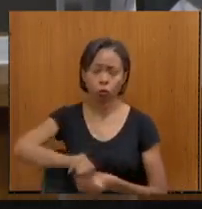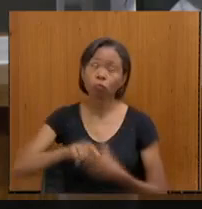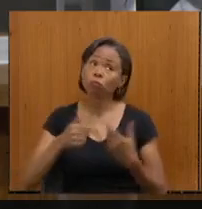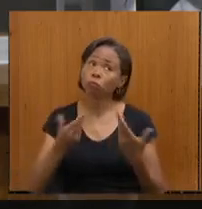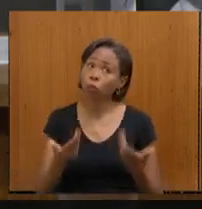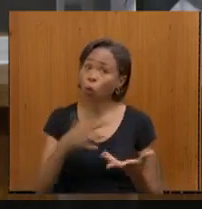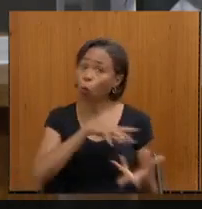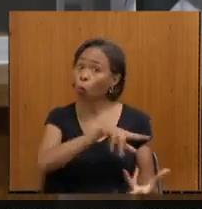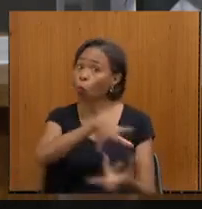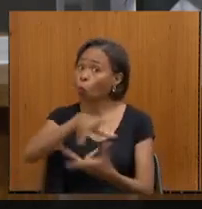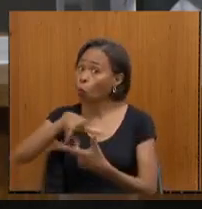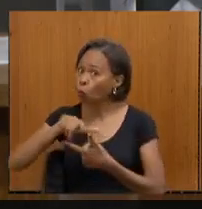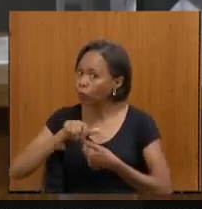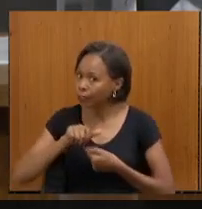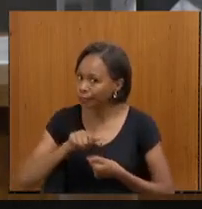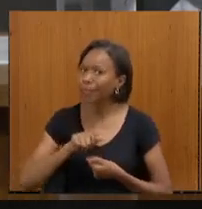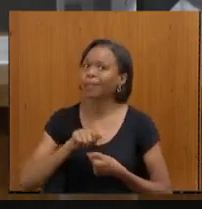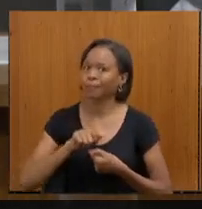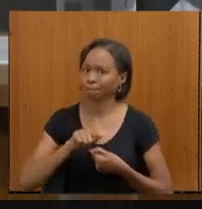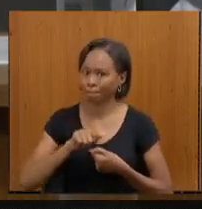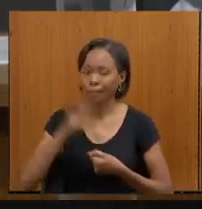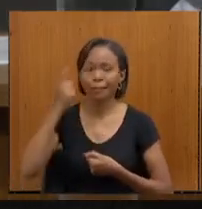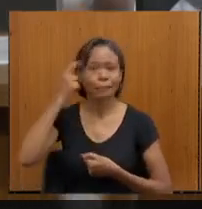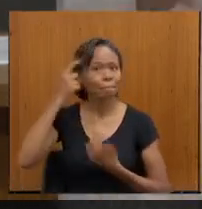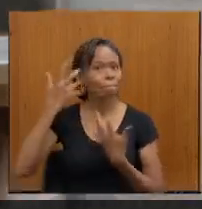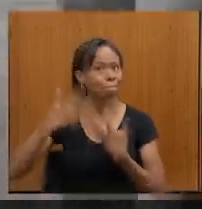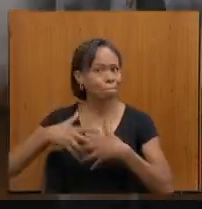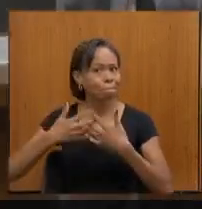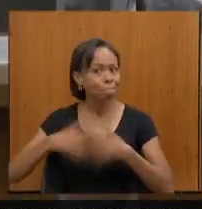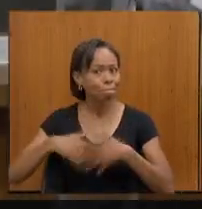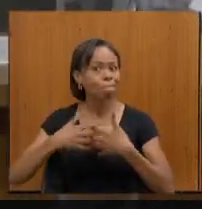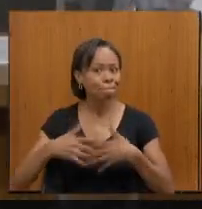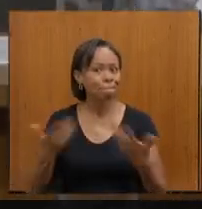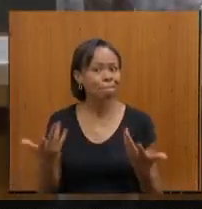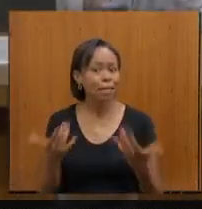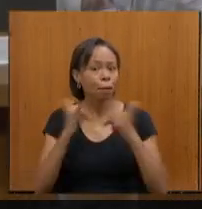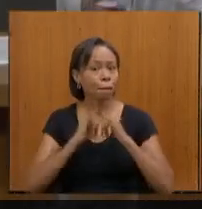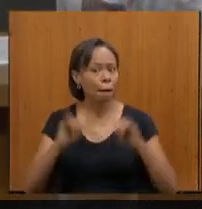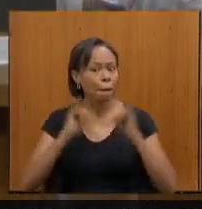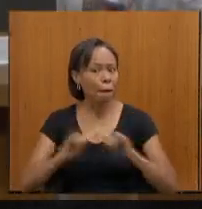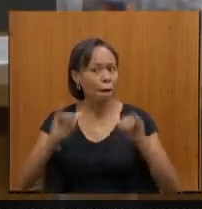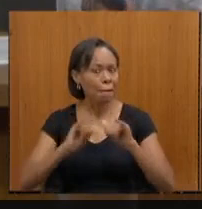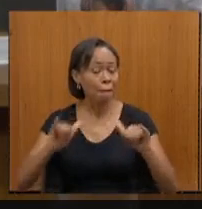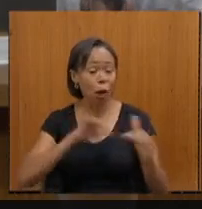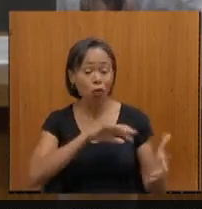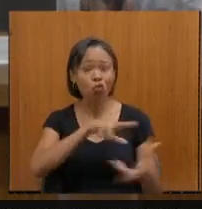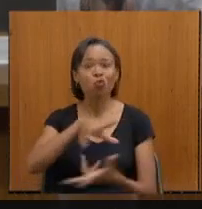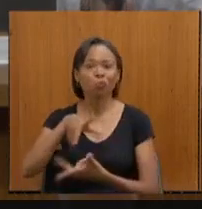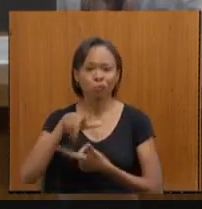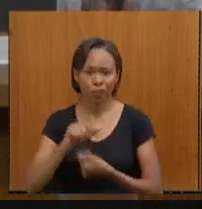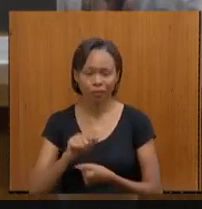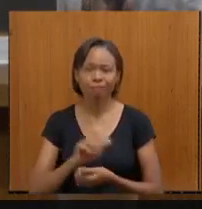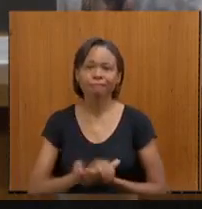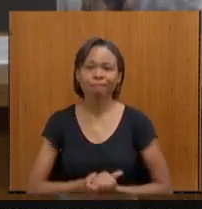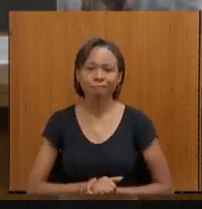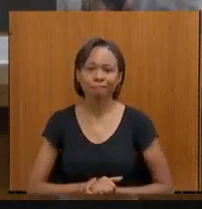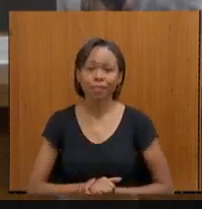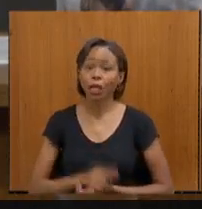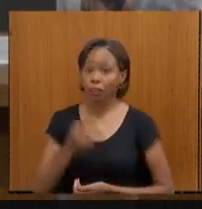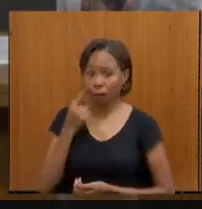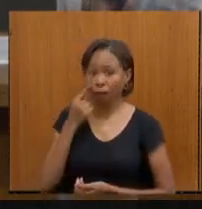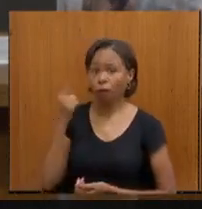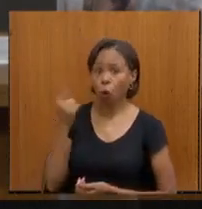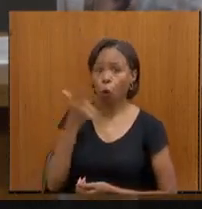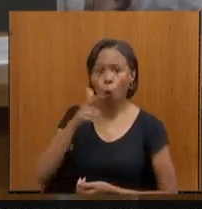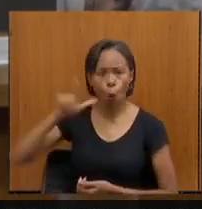tá se falando não só aqui em Minas Gerais não só no Brasil e o mundo inteiro estamos falando isso e aqui no próximo slide vocês vão